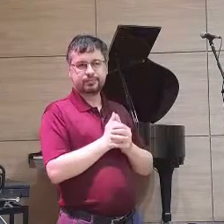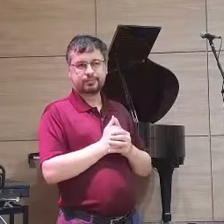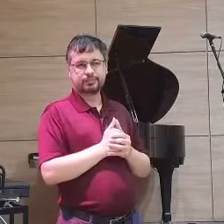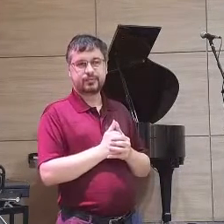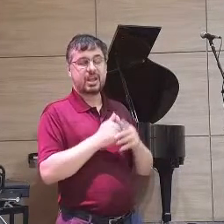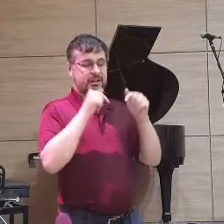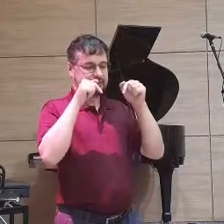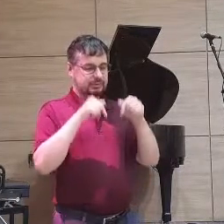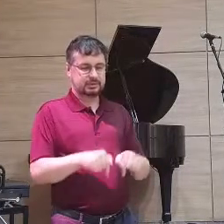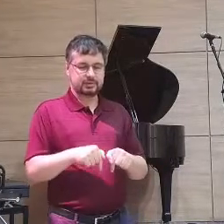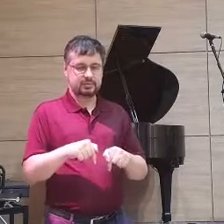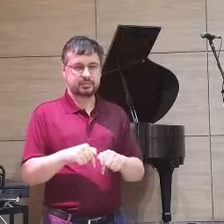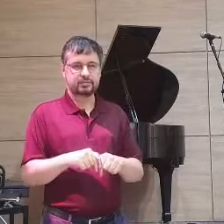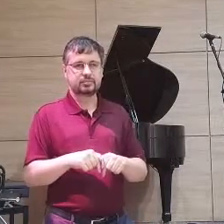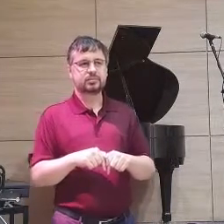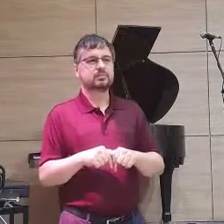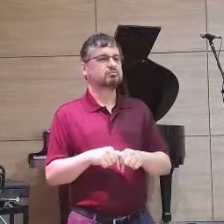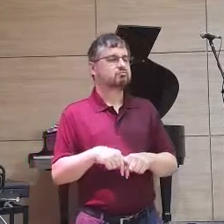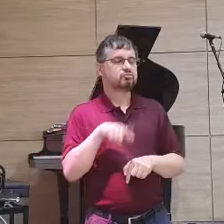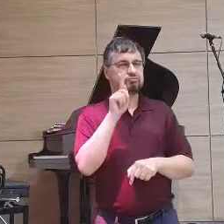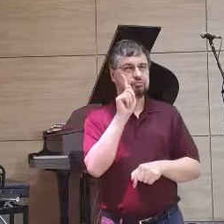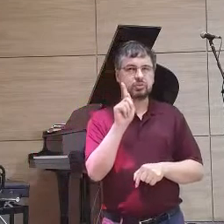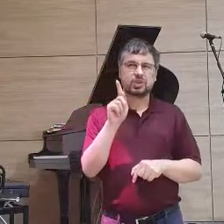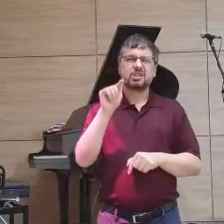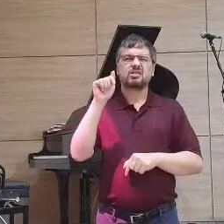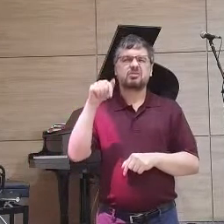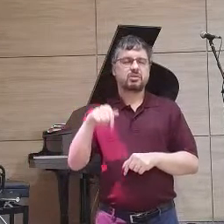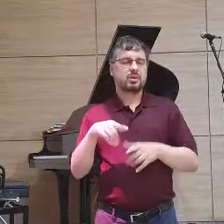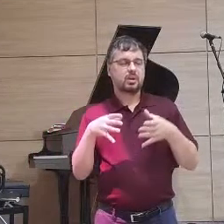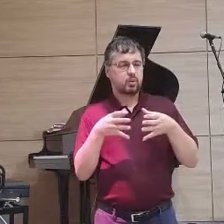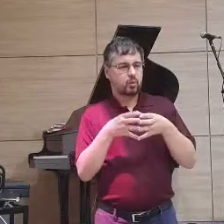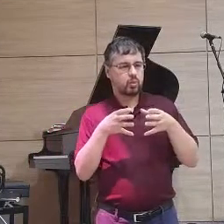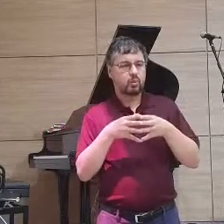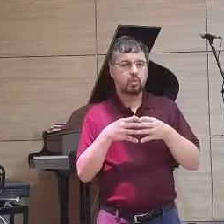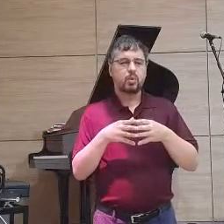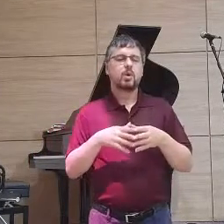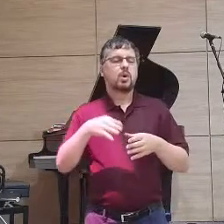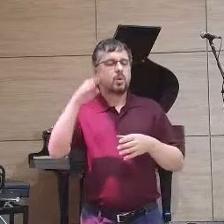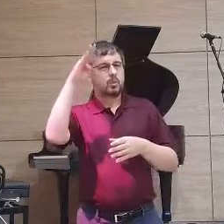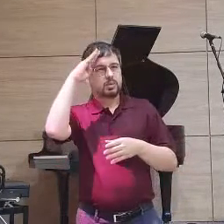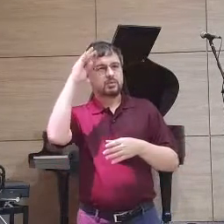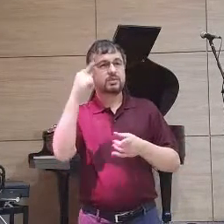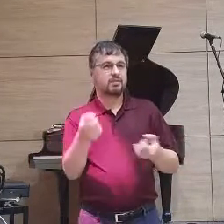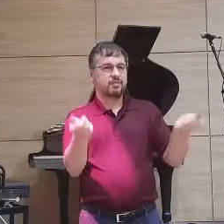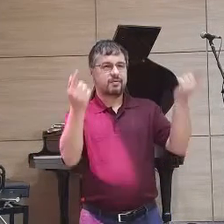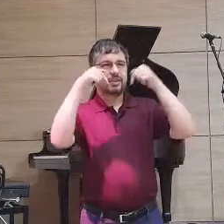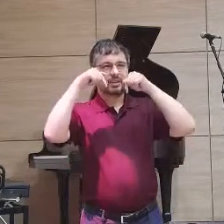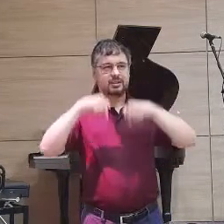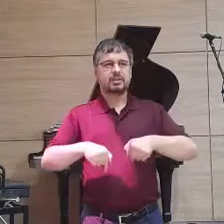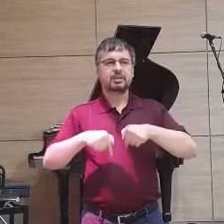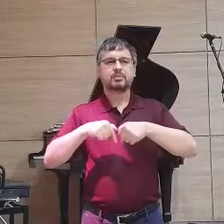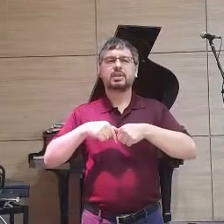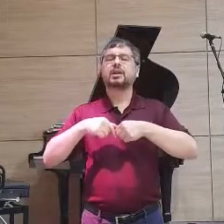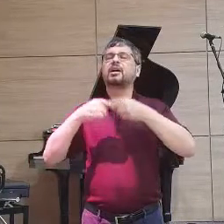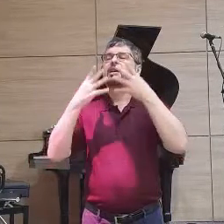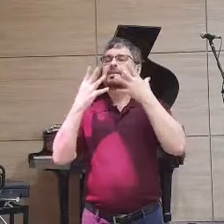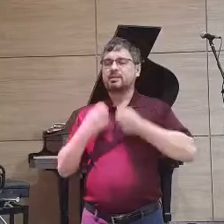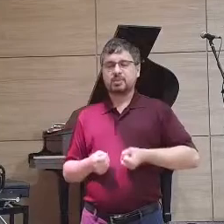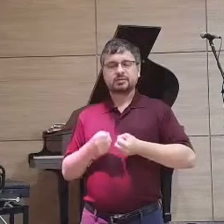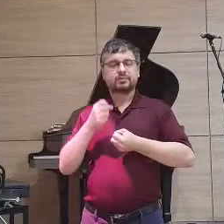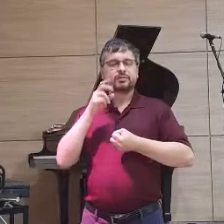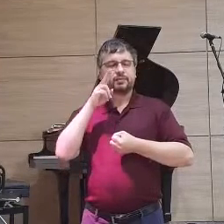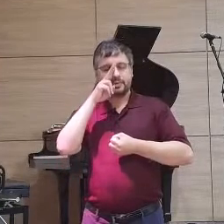aqui é o QG aqui o quartel-general você vem a igreja para ser municiado